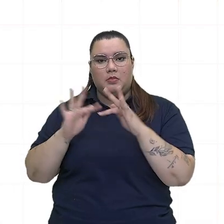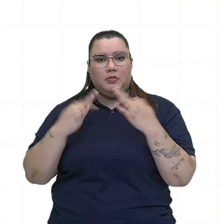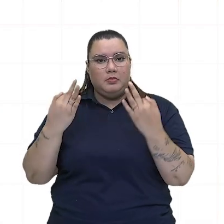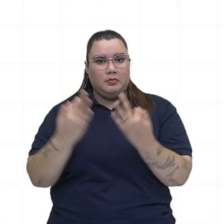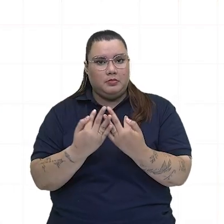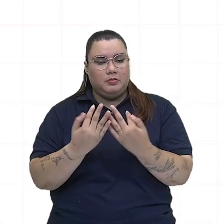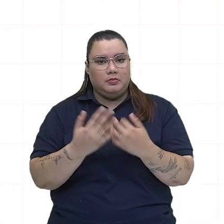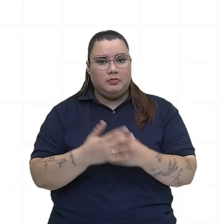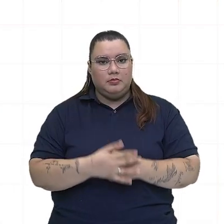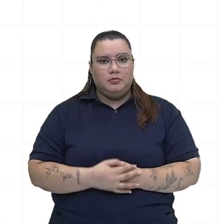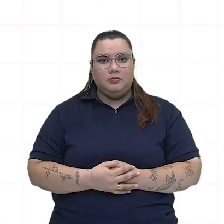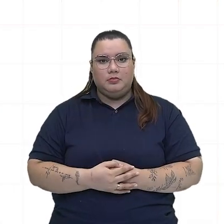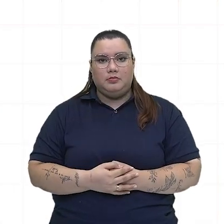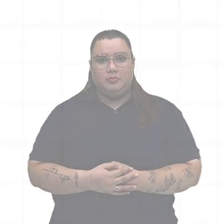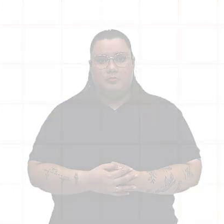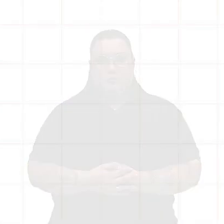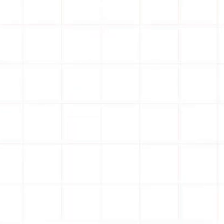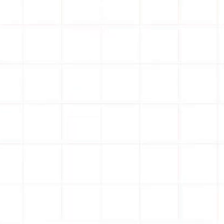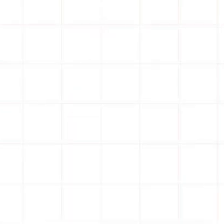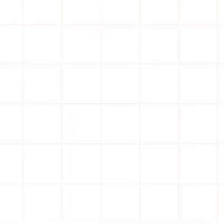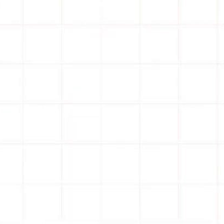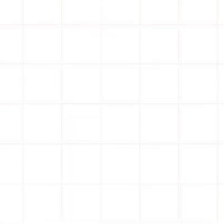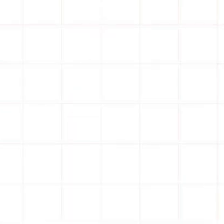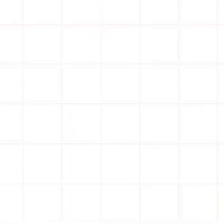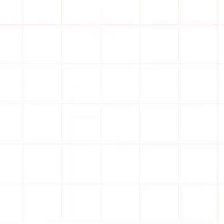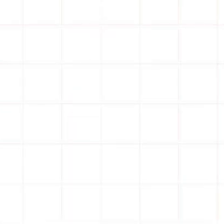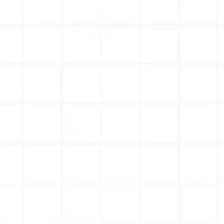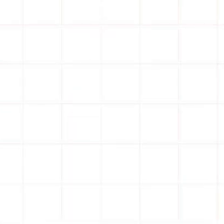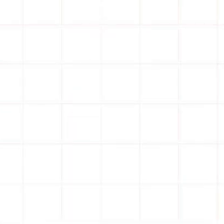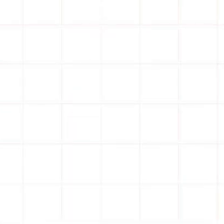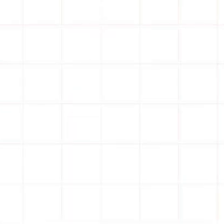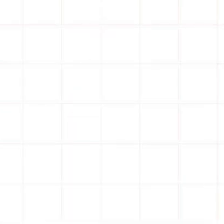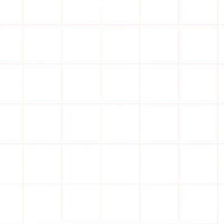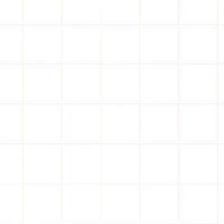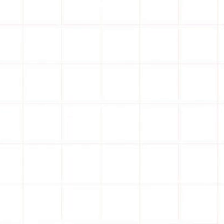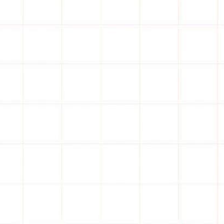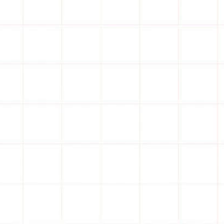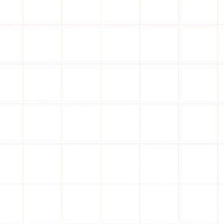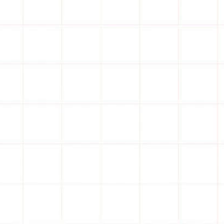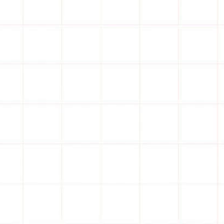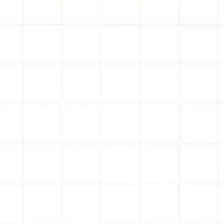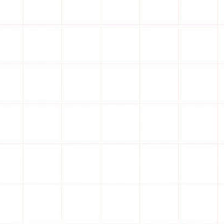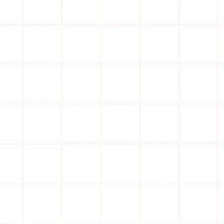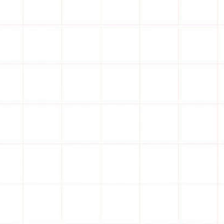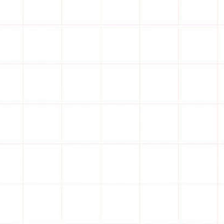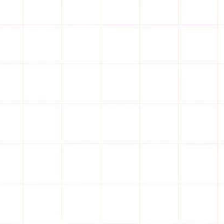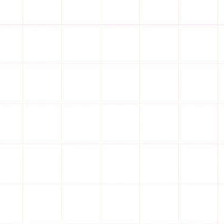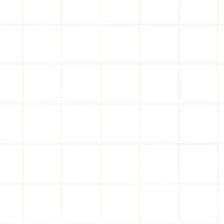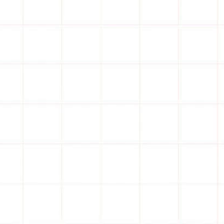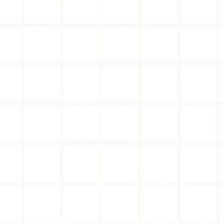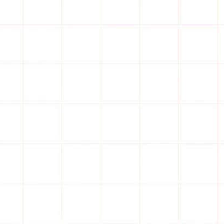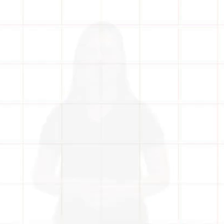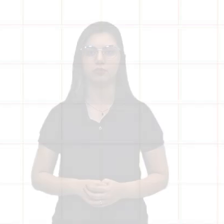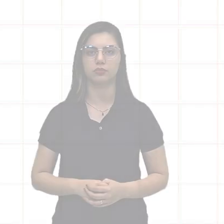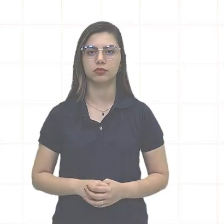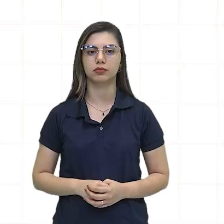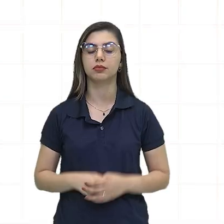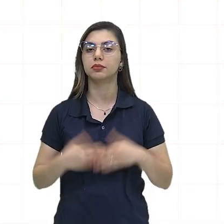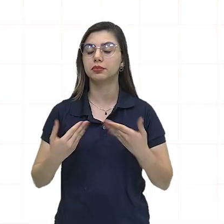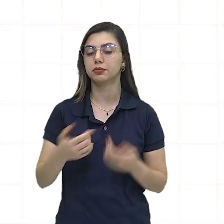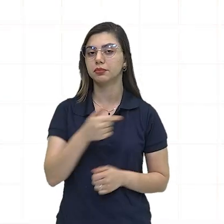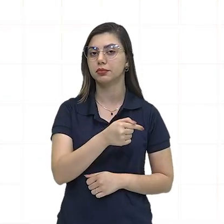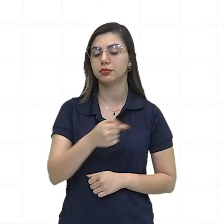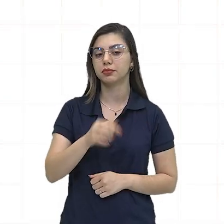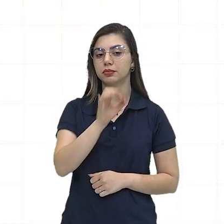77% deles são classificados como agricultura familiar,